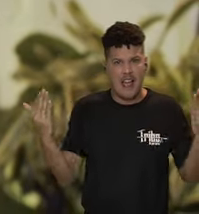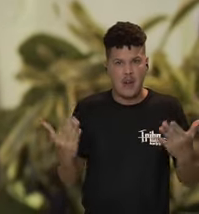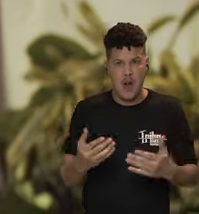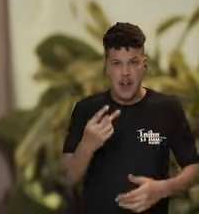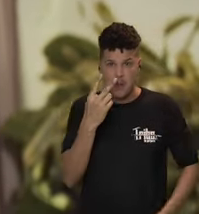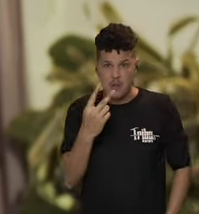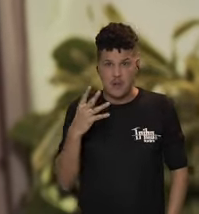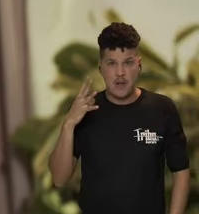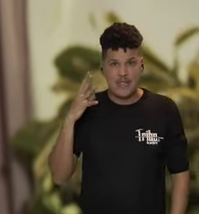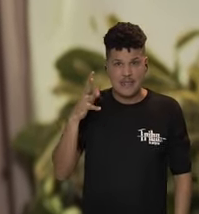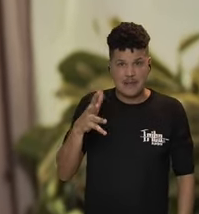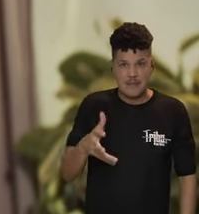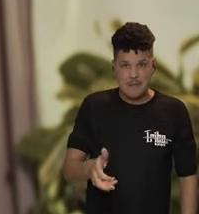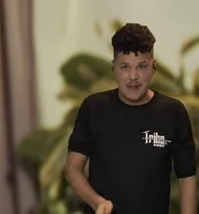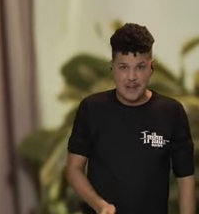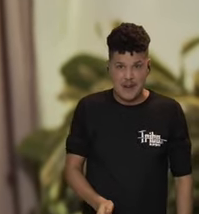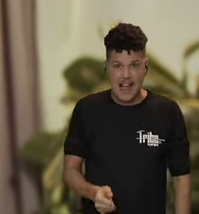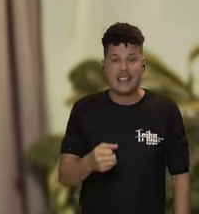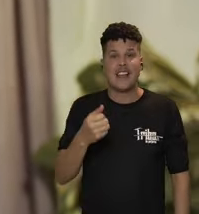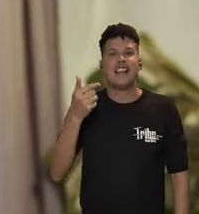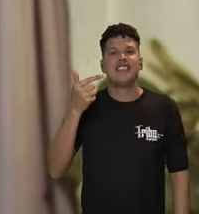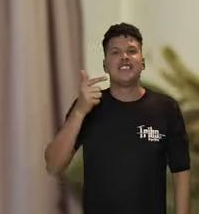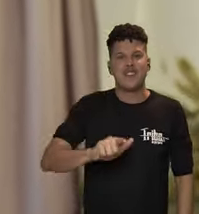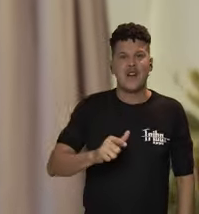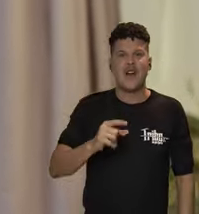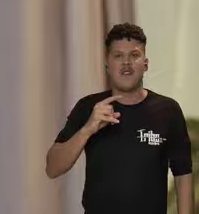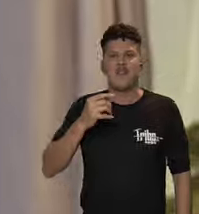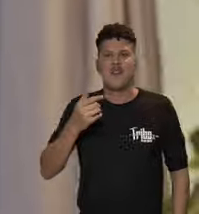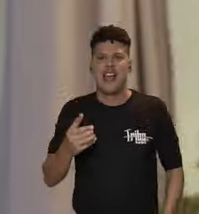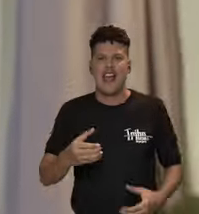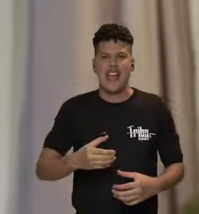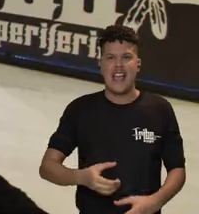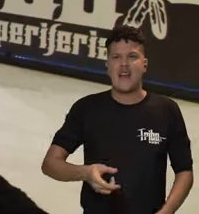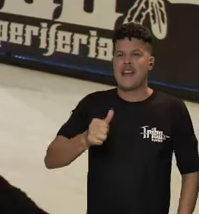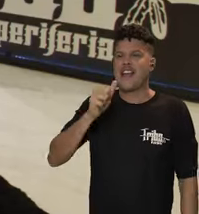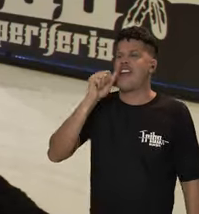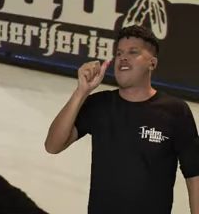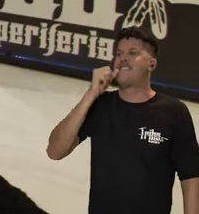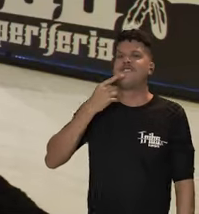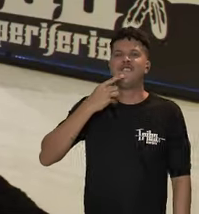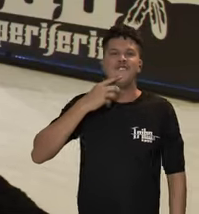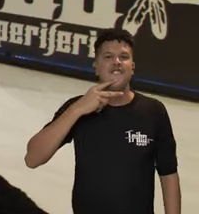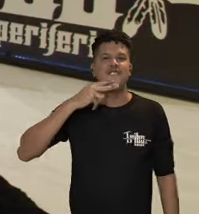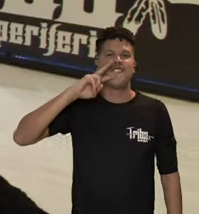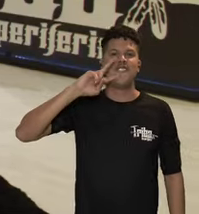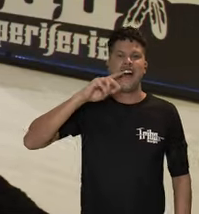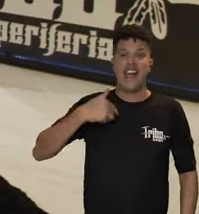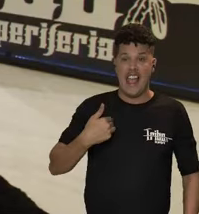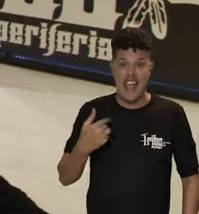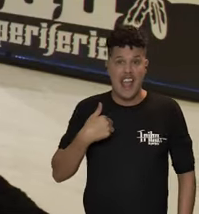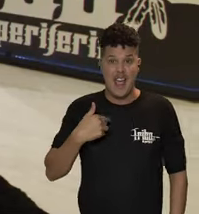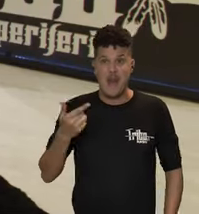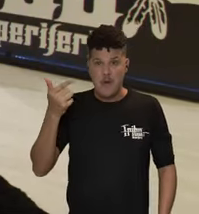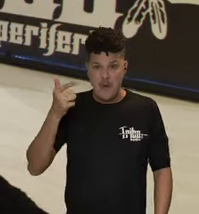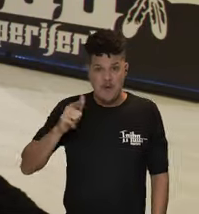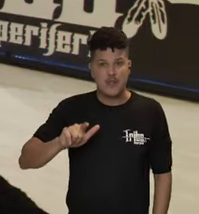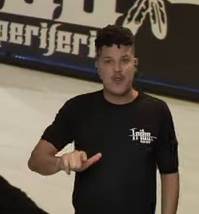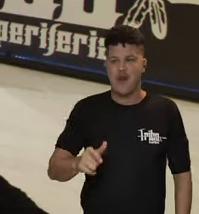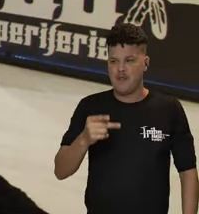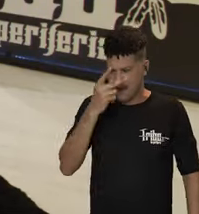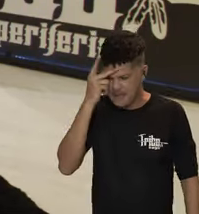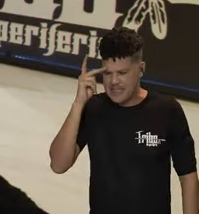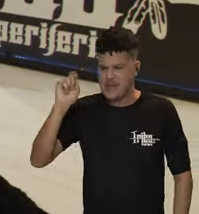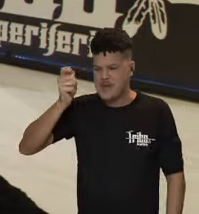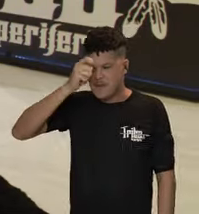aqui com outra garrafa de vodka. De vodka, e eu sou mais um maloqueiro da quebrada. Que